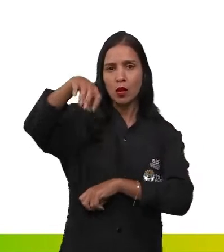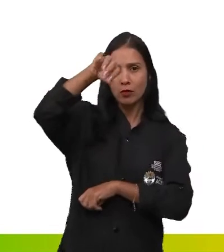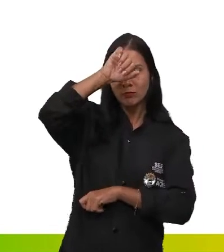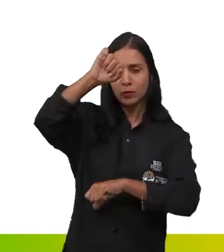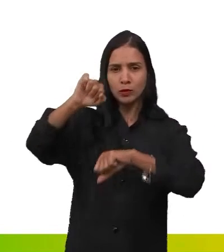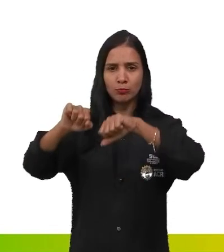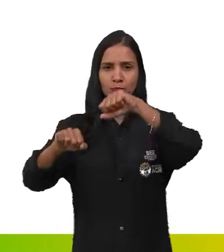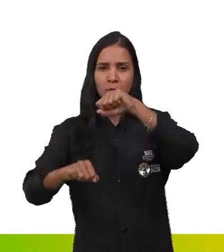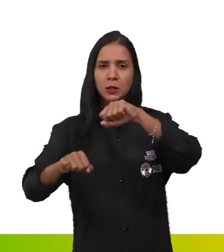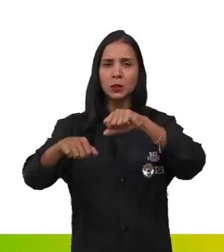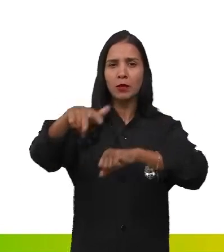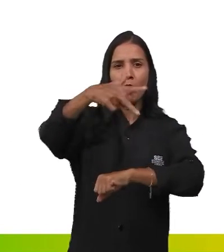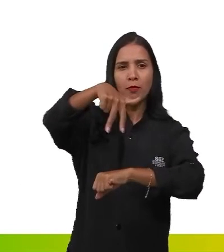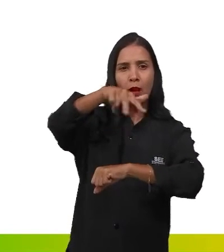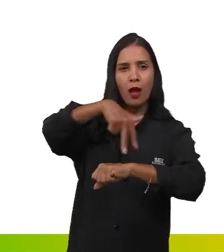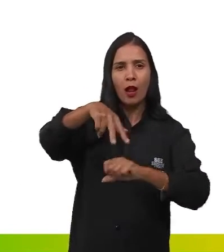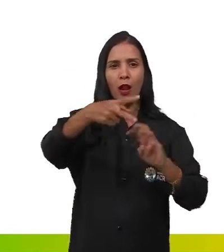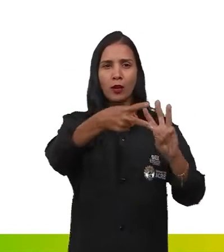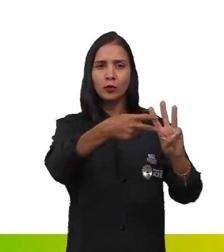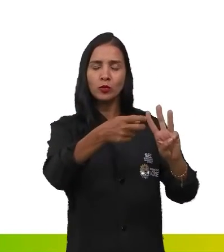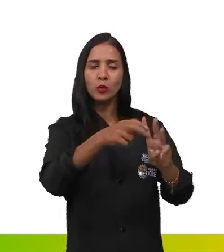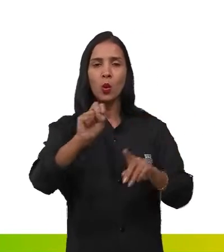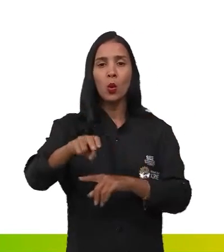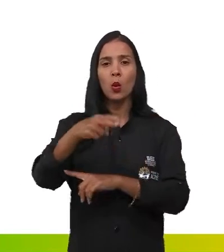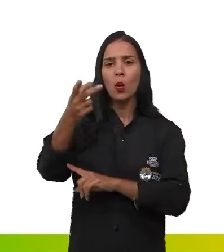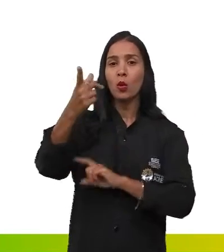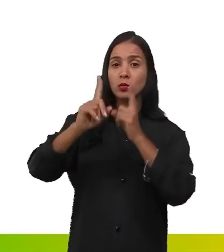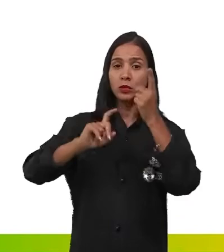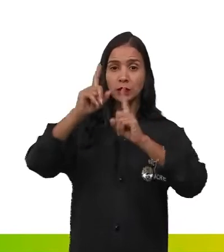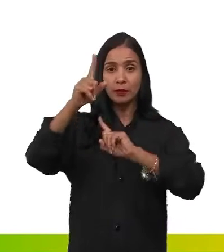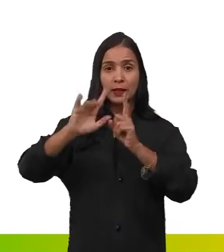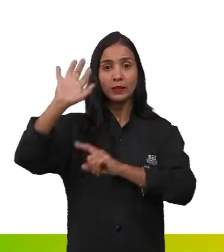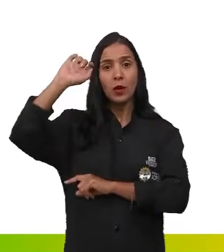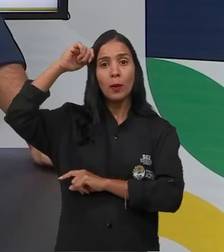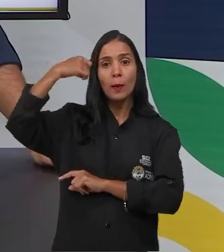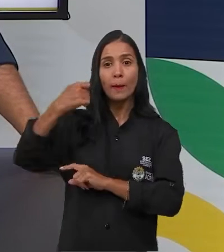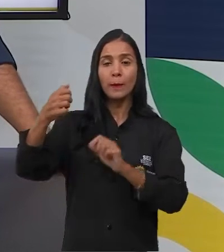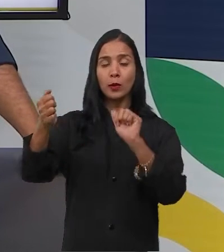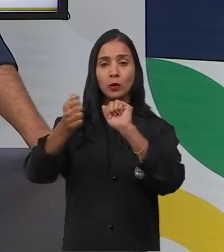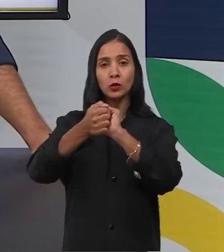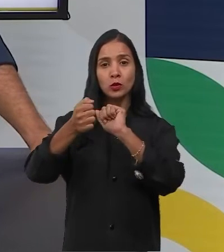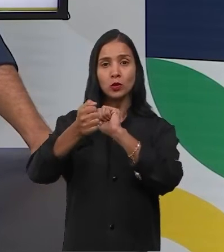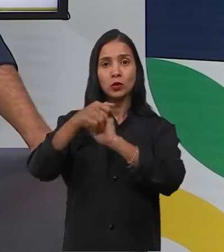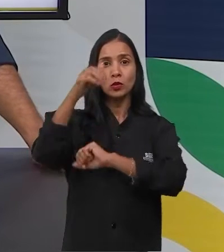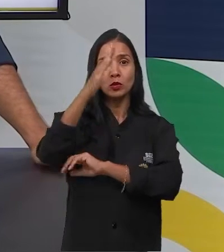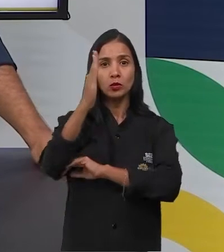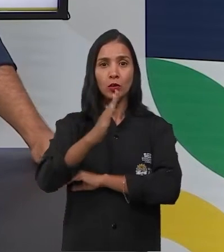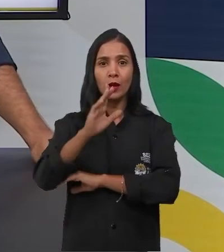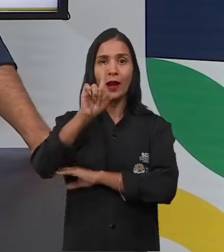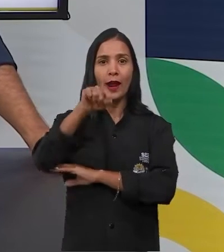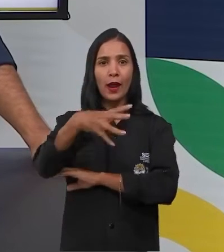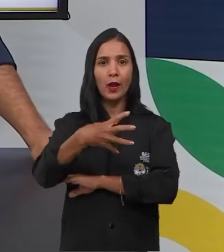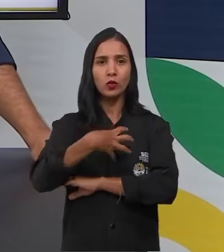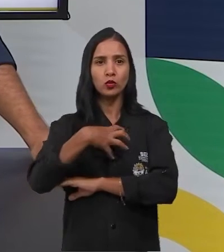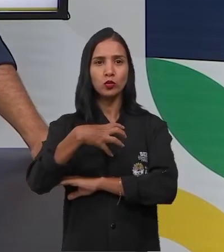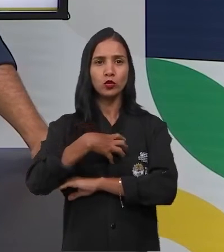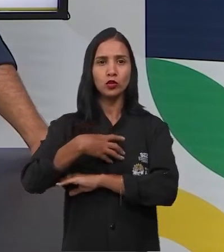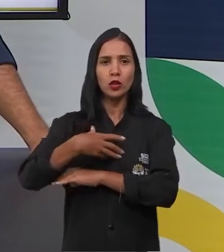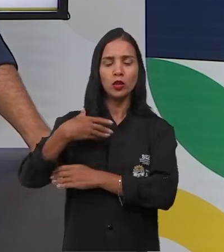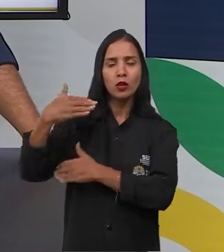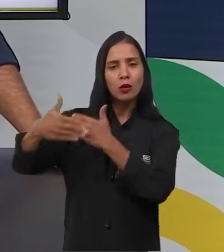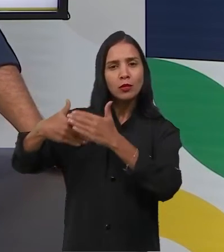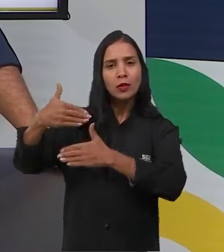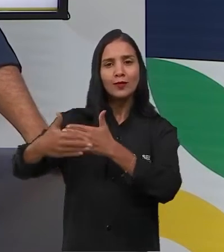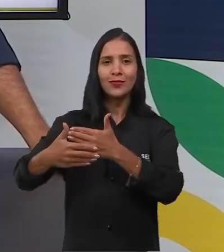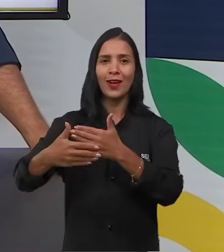experienciar o diálogo entre tradição e contemporaneidade. É o que eu mencionei. Tem uma